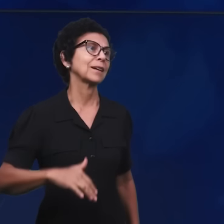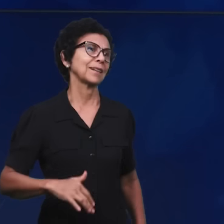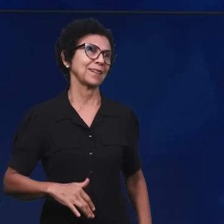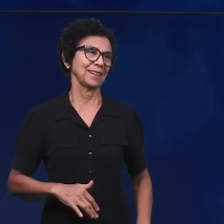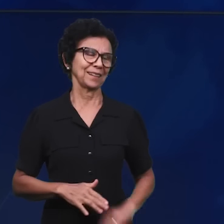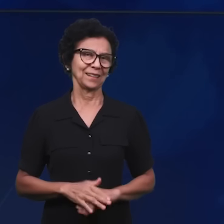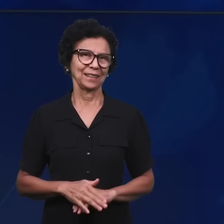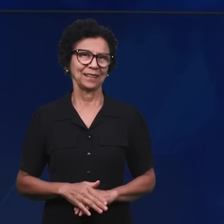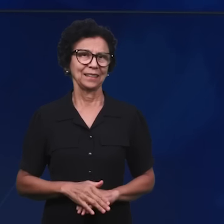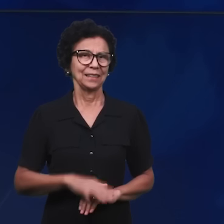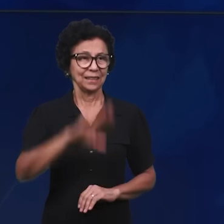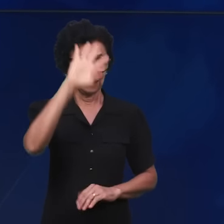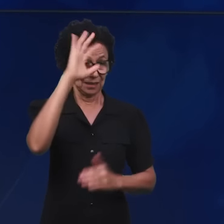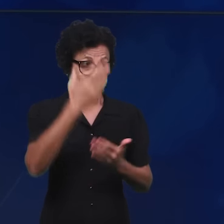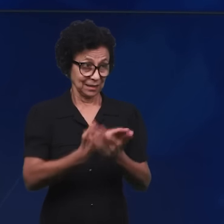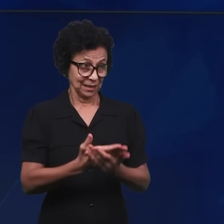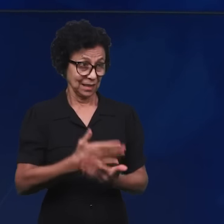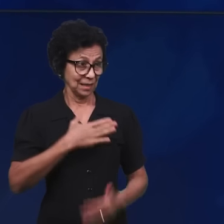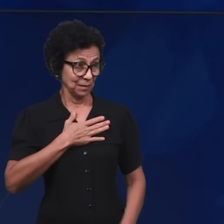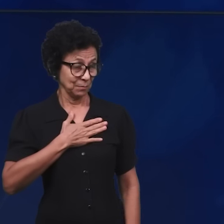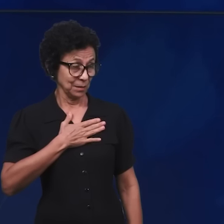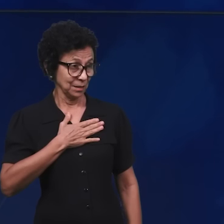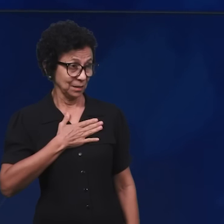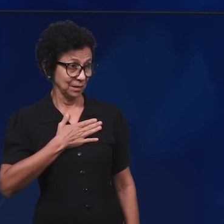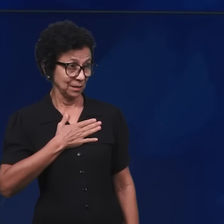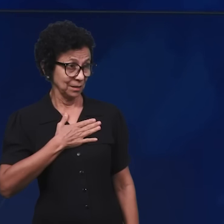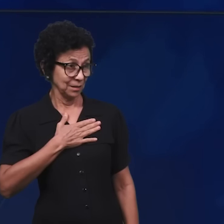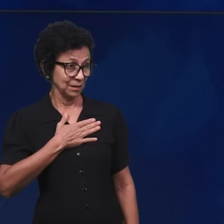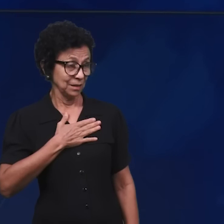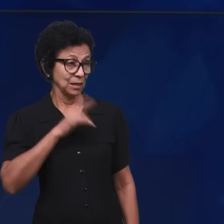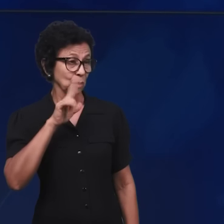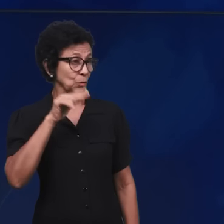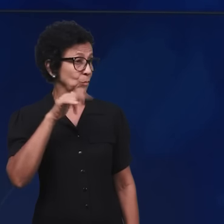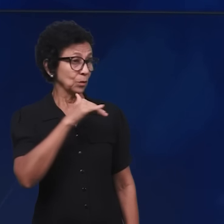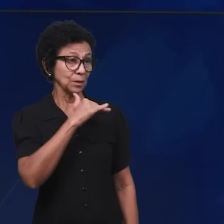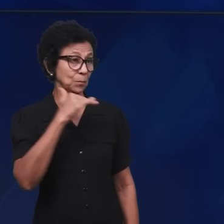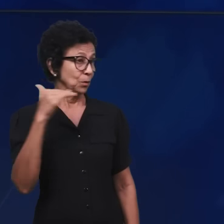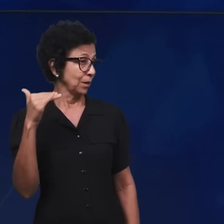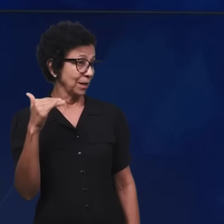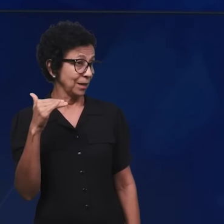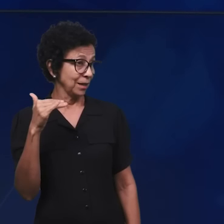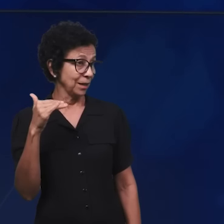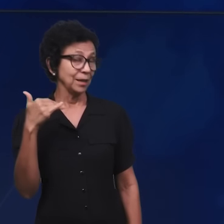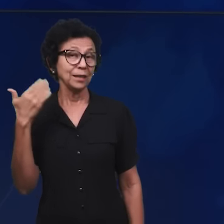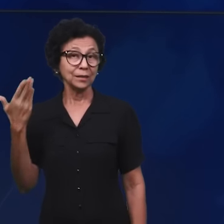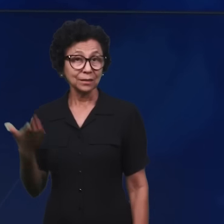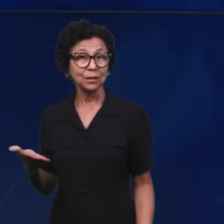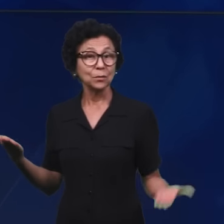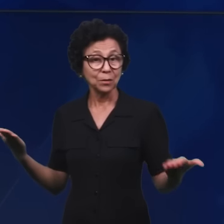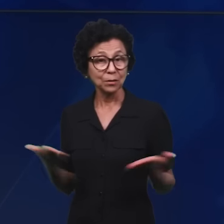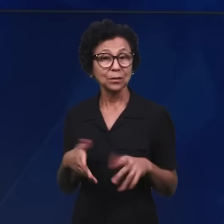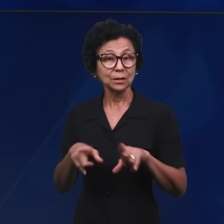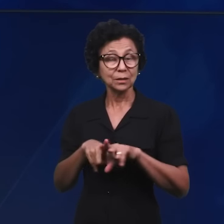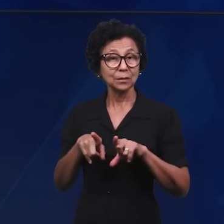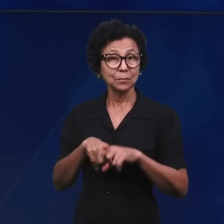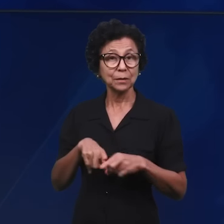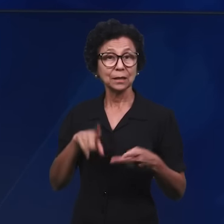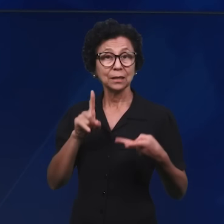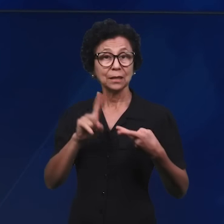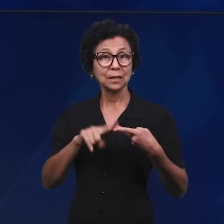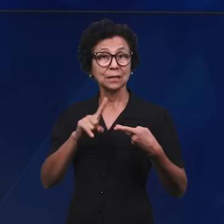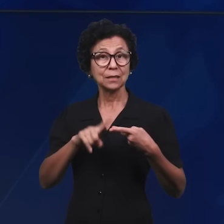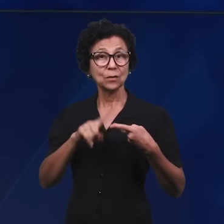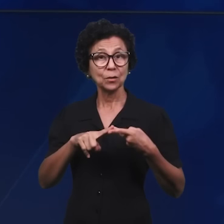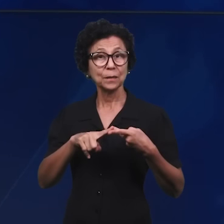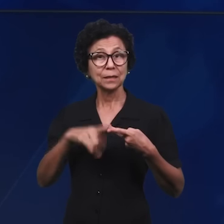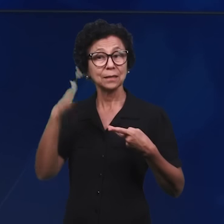crê em mim nunca morrerá. Era isso que agora José de Arimateia sabia. Ele creu na